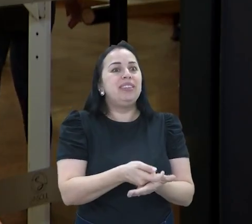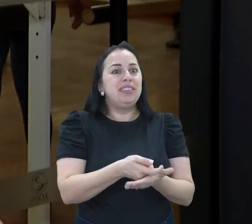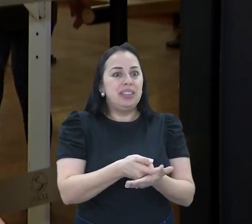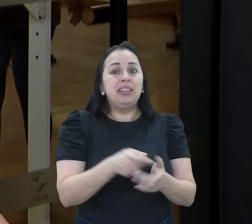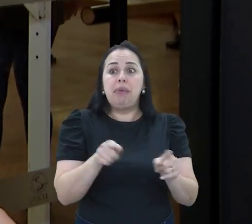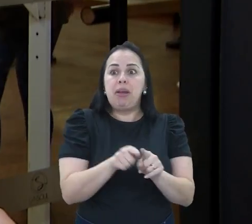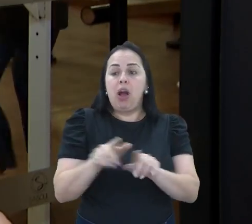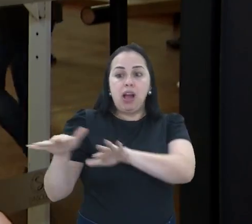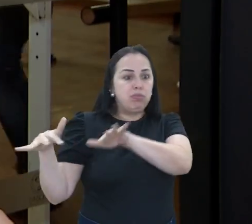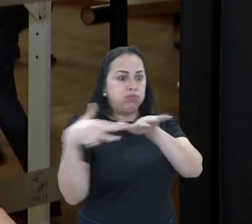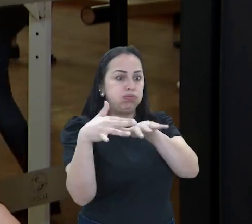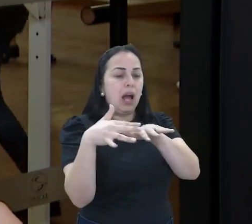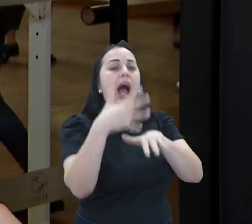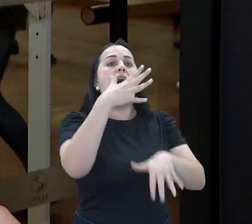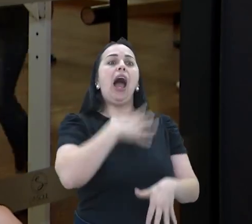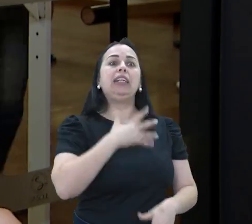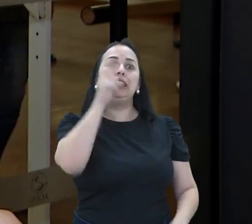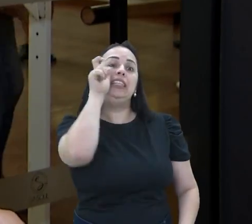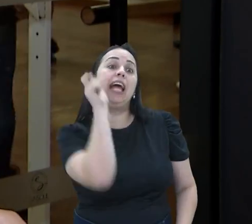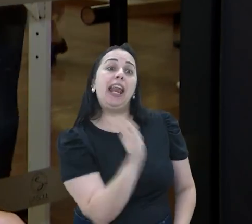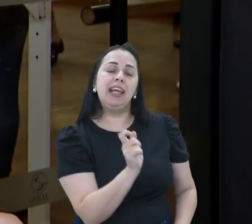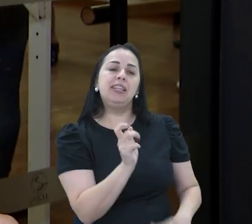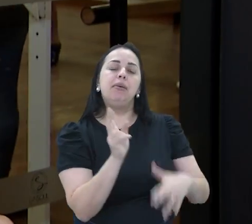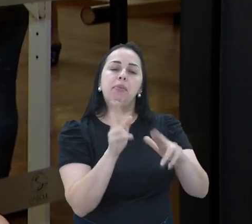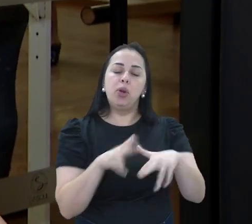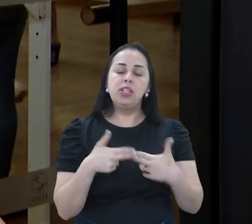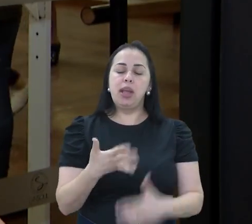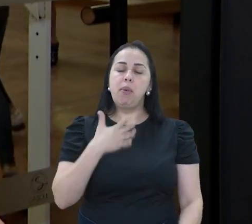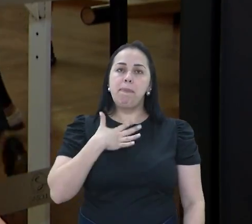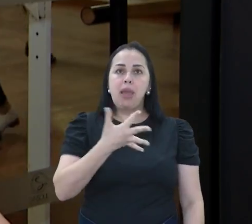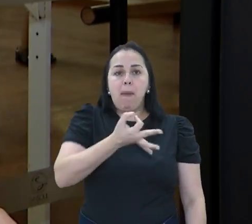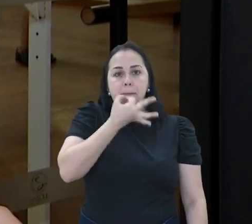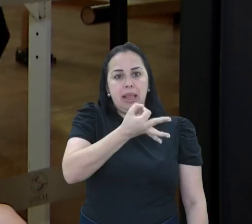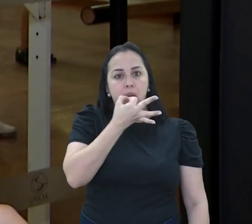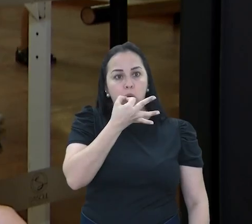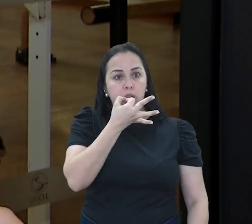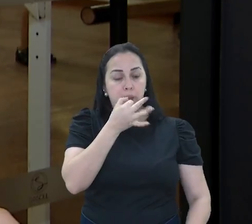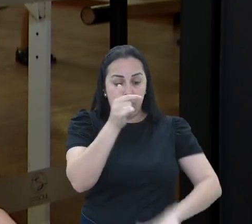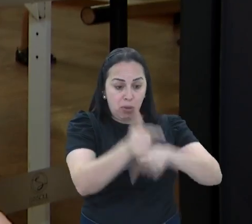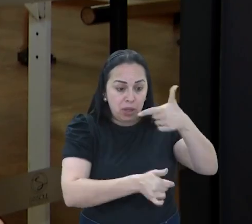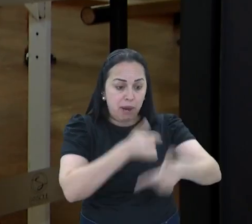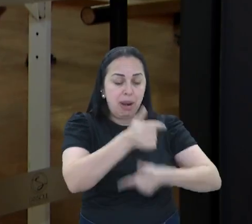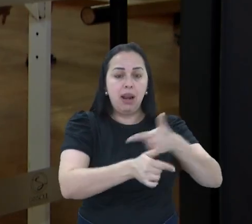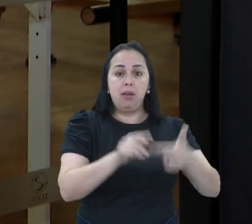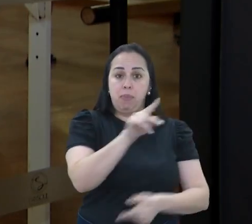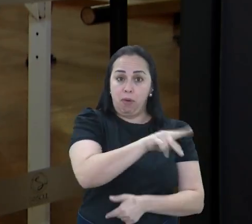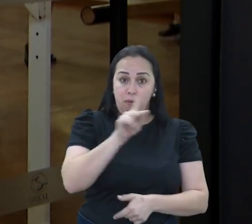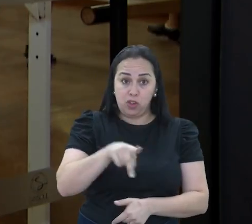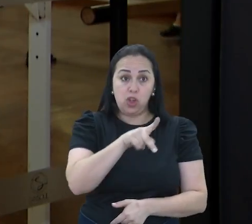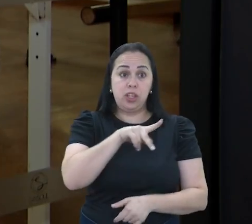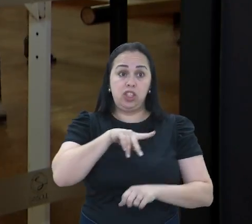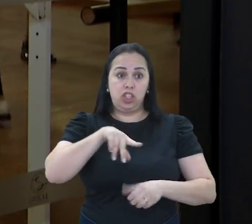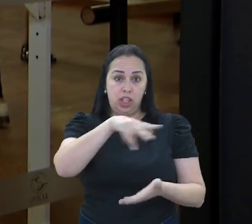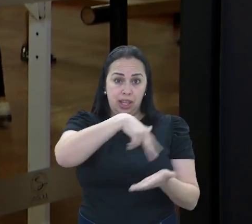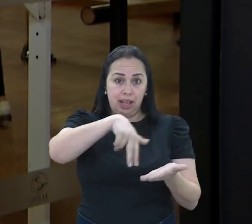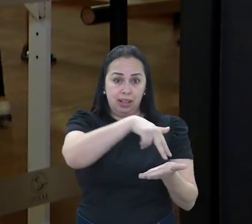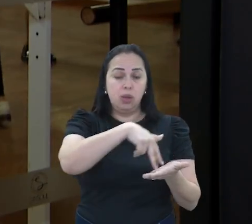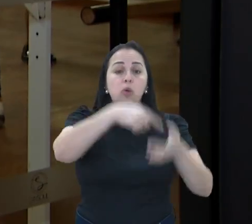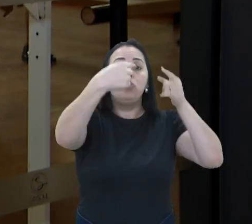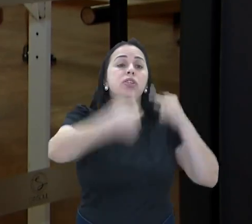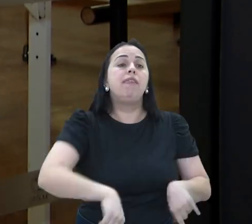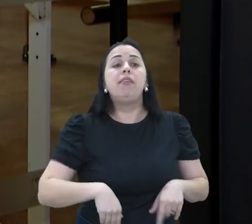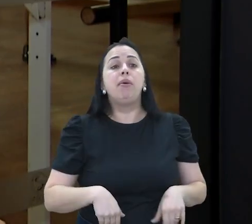se interessar cada vez mais por isso, né? E hoje, eu acredito que no nosso trabalho como professores de dança, um dos